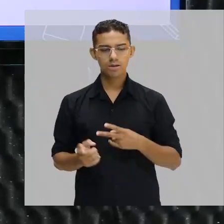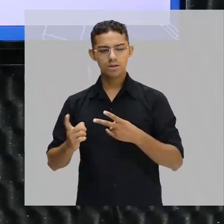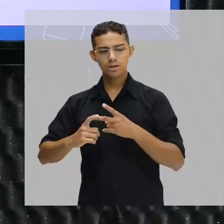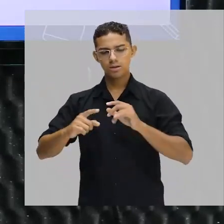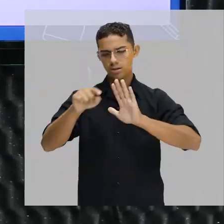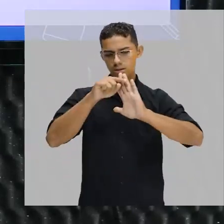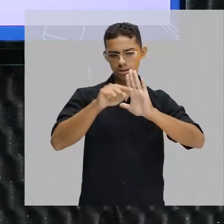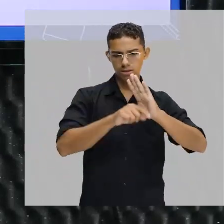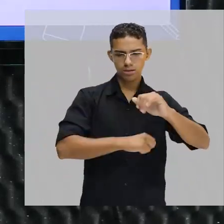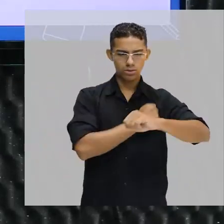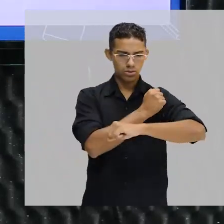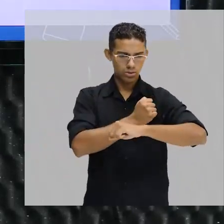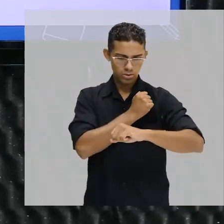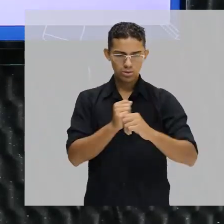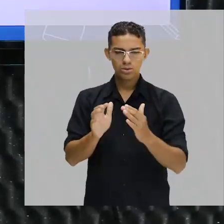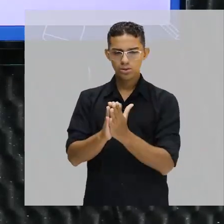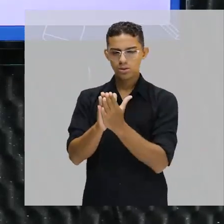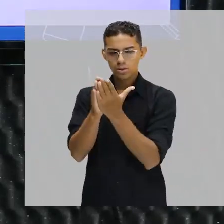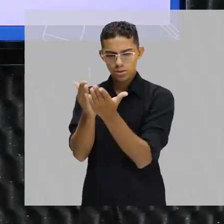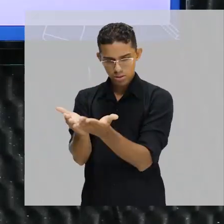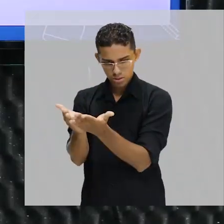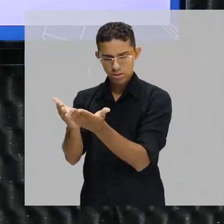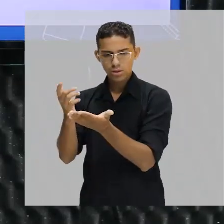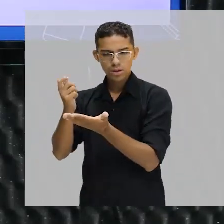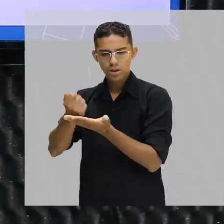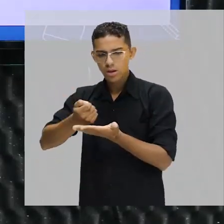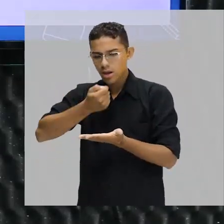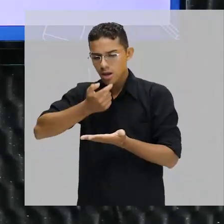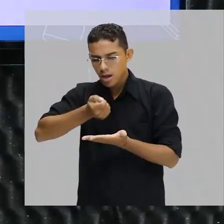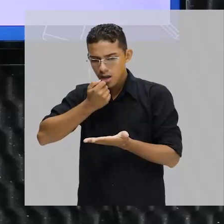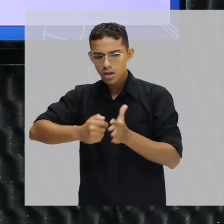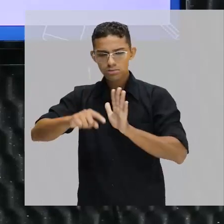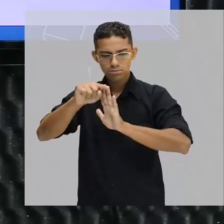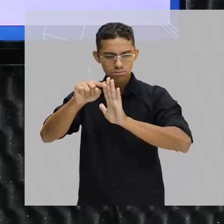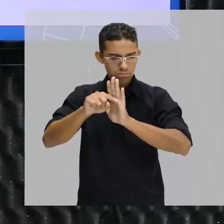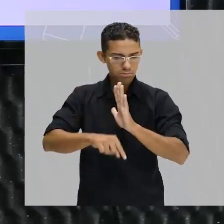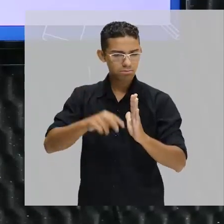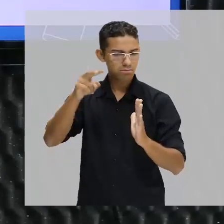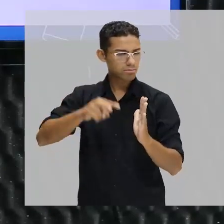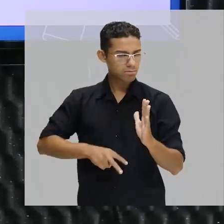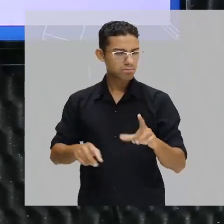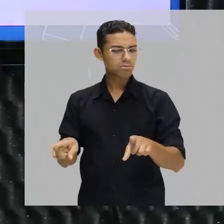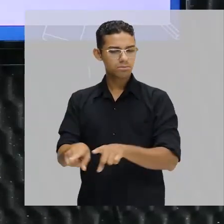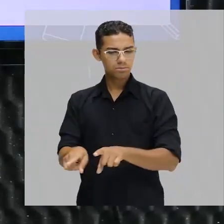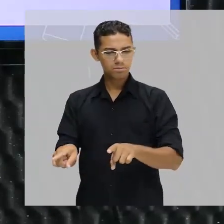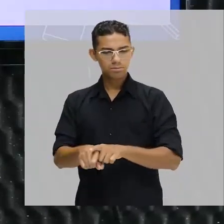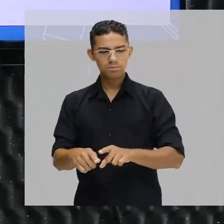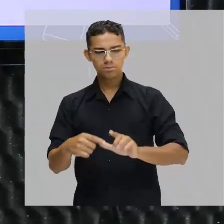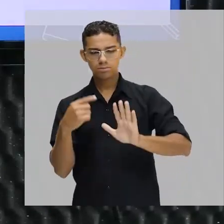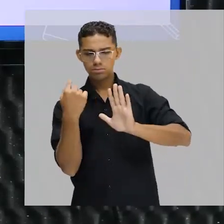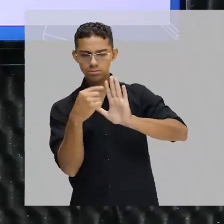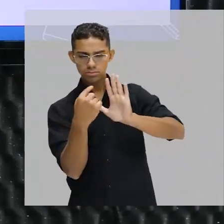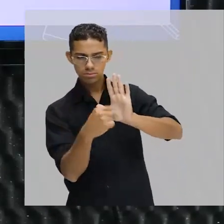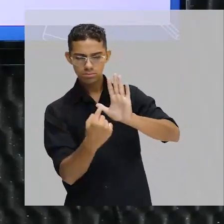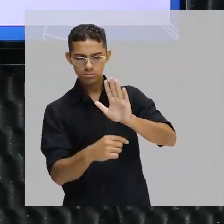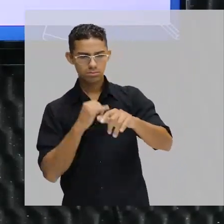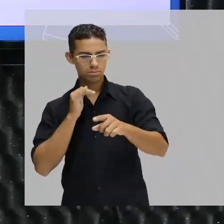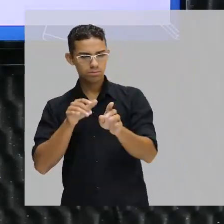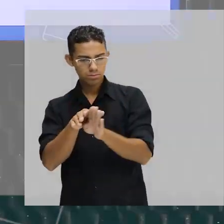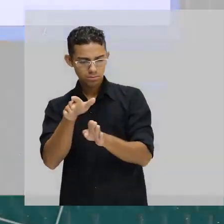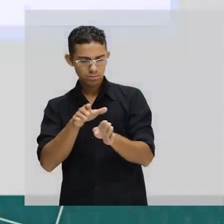culinárias, bula de remédio, manual de instrução, regulamentos e os textos que são